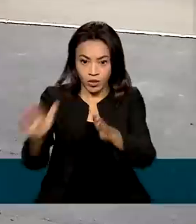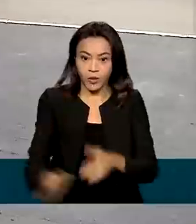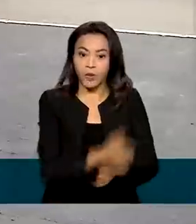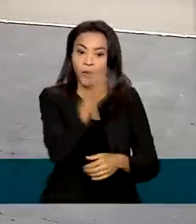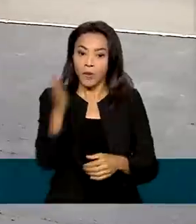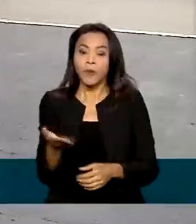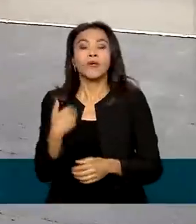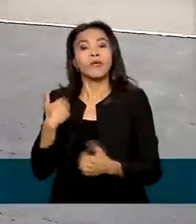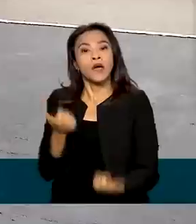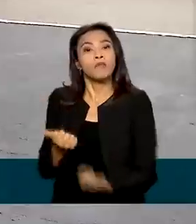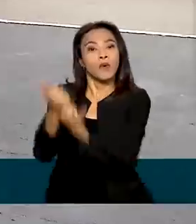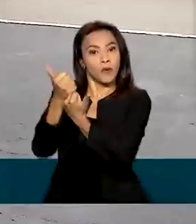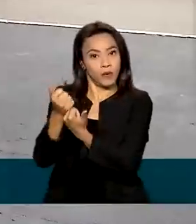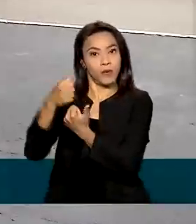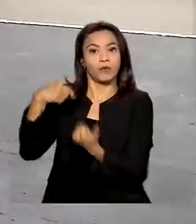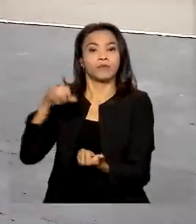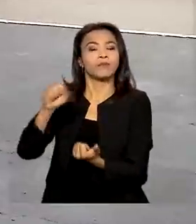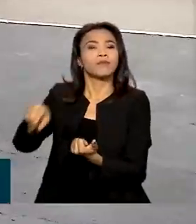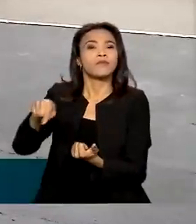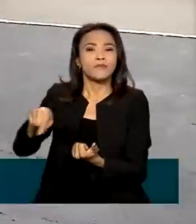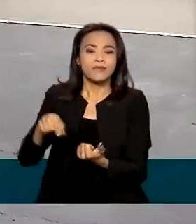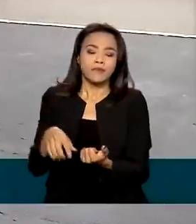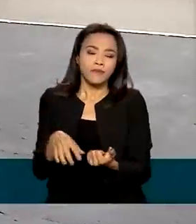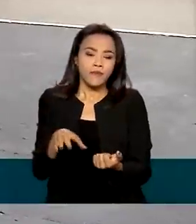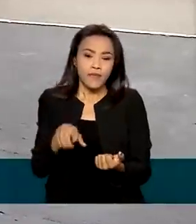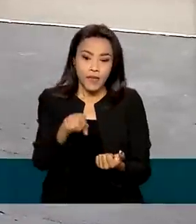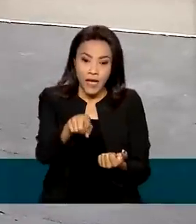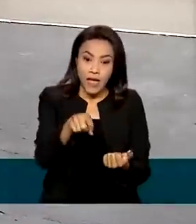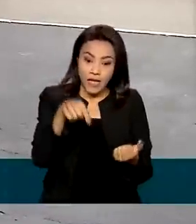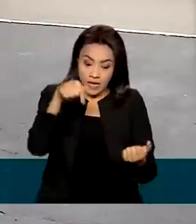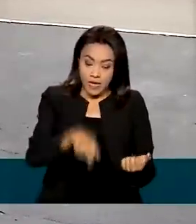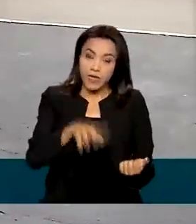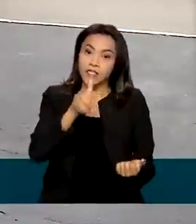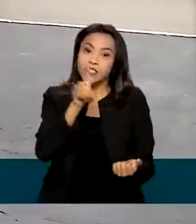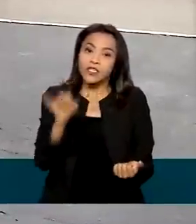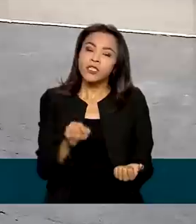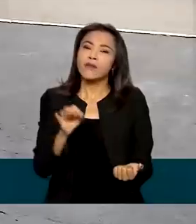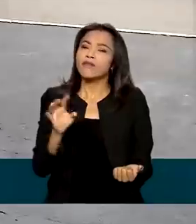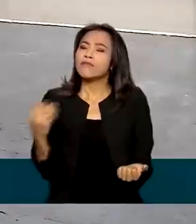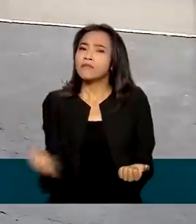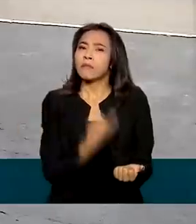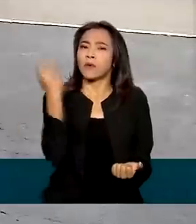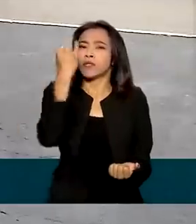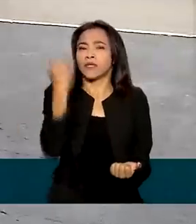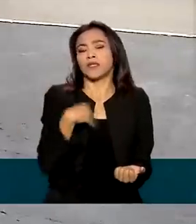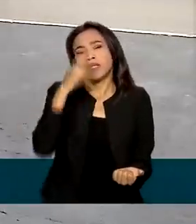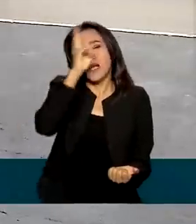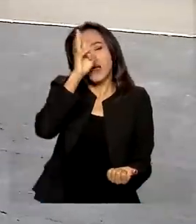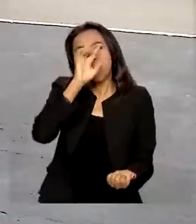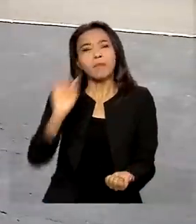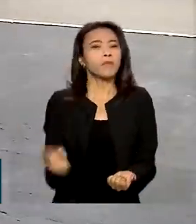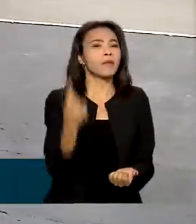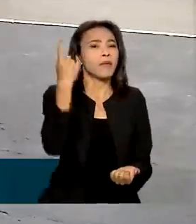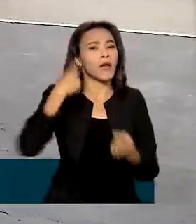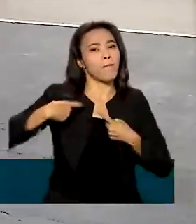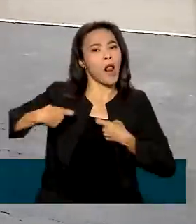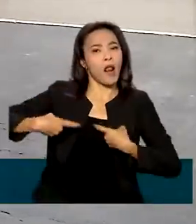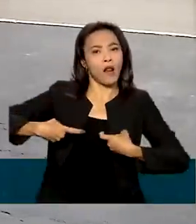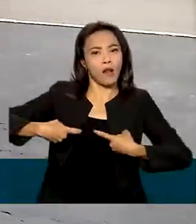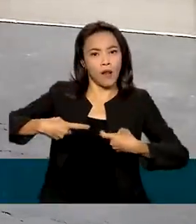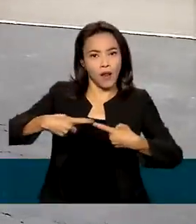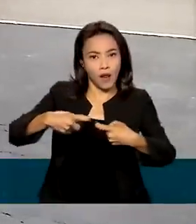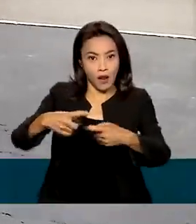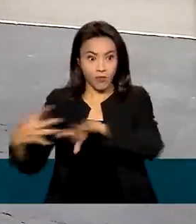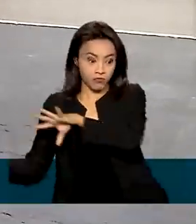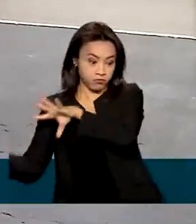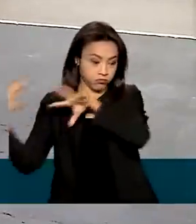humanitárias. O Dia do Exército, 19 de abril, é uma data importante que relembra a primeira batalha dos brasileiros contra a dominação